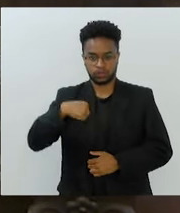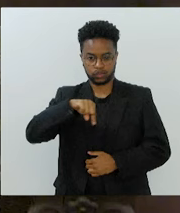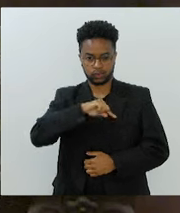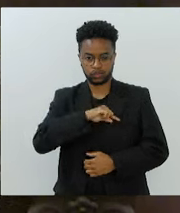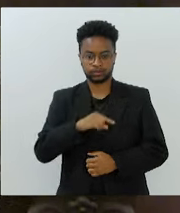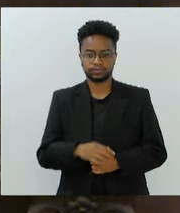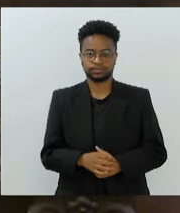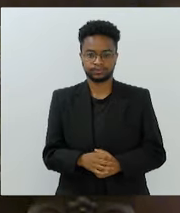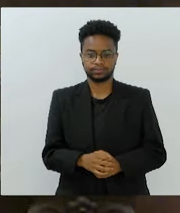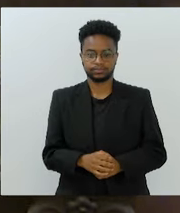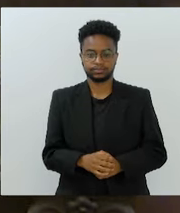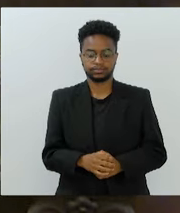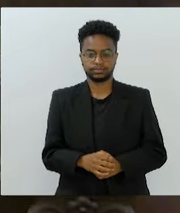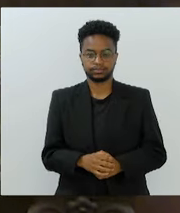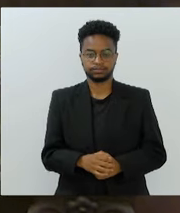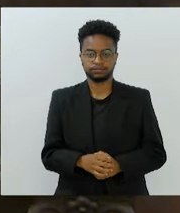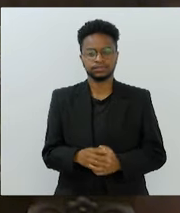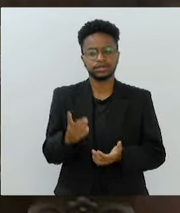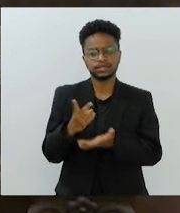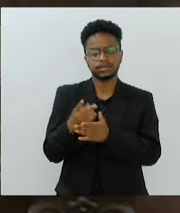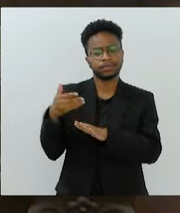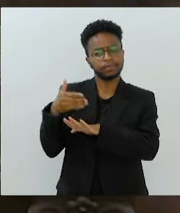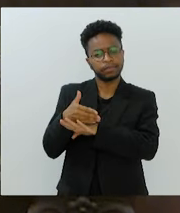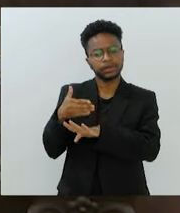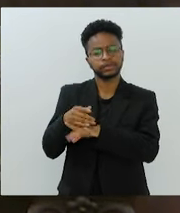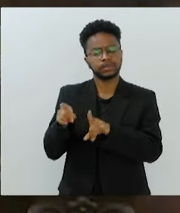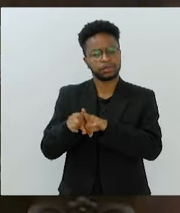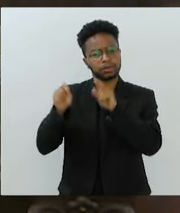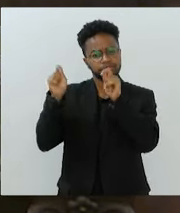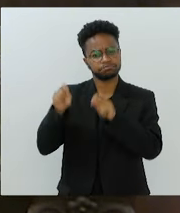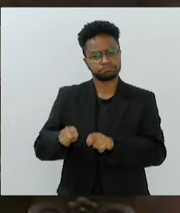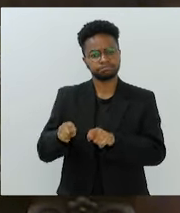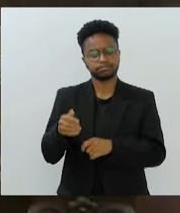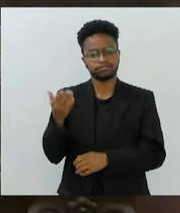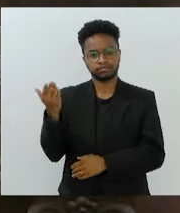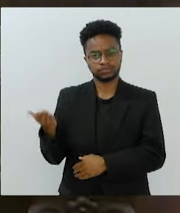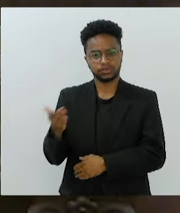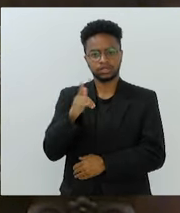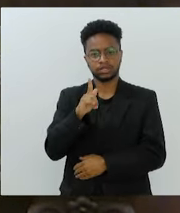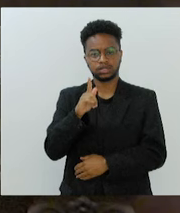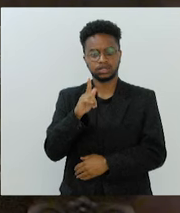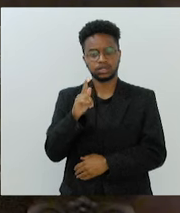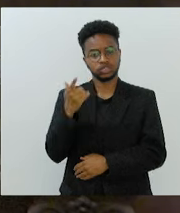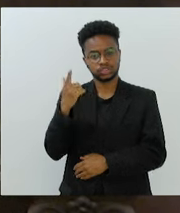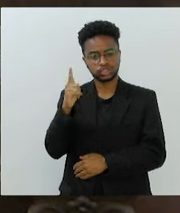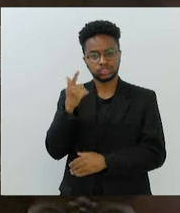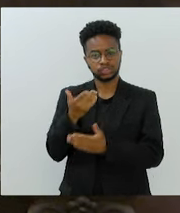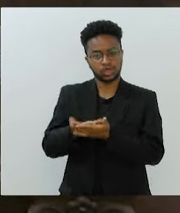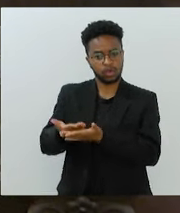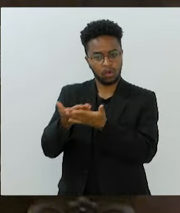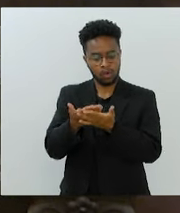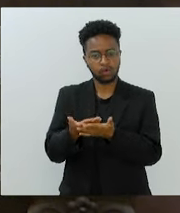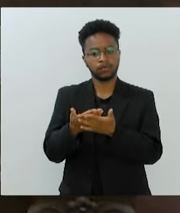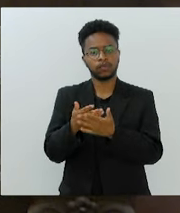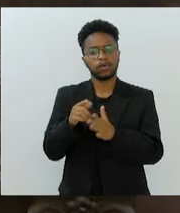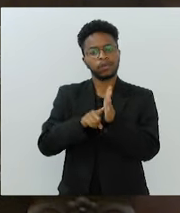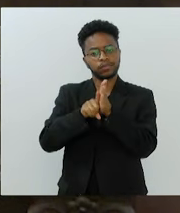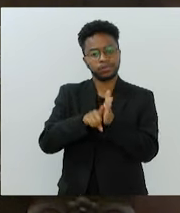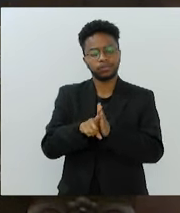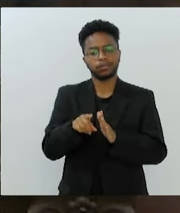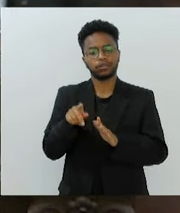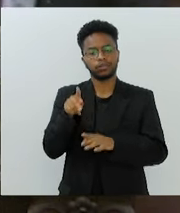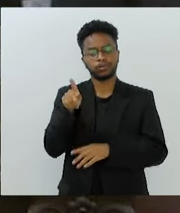muito participativo e competente, geógrafo, pesquisador, professor da